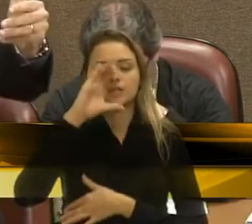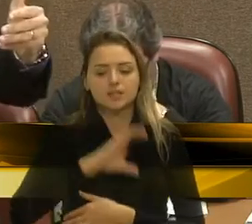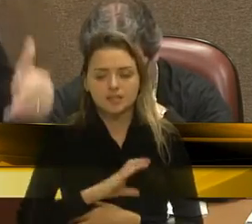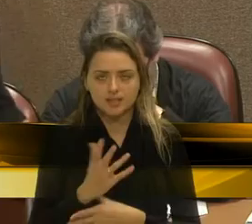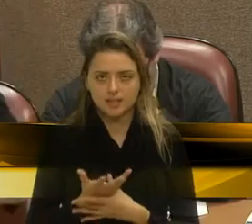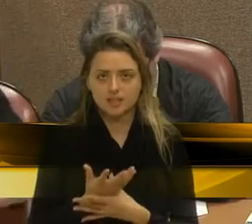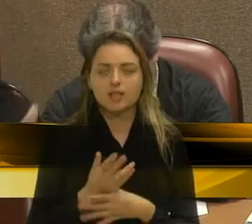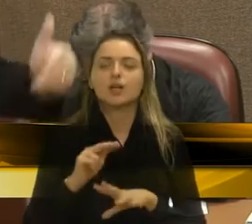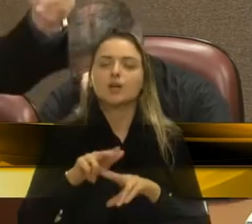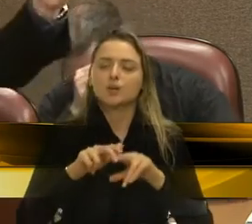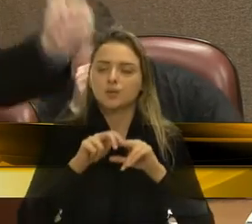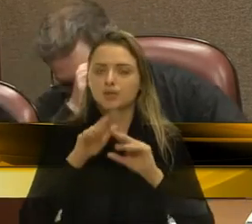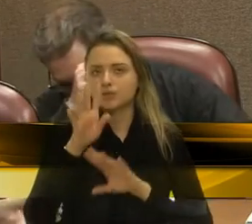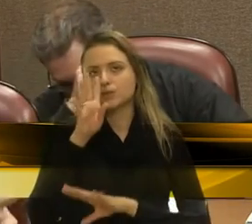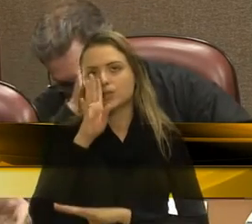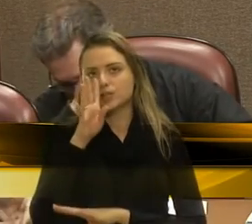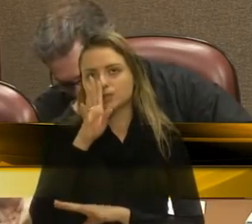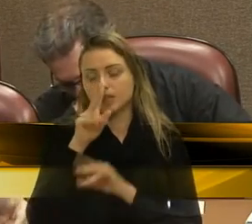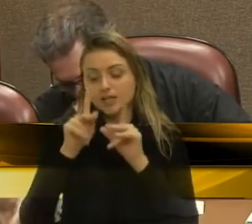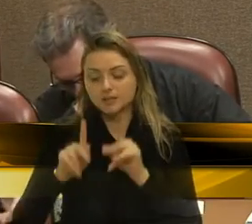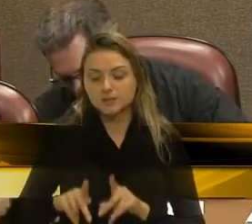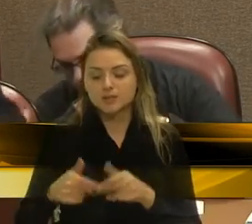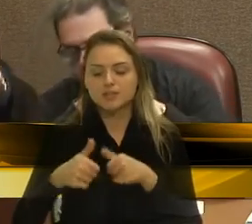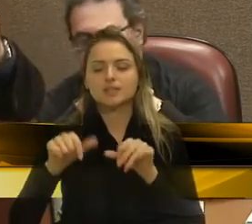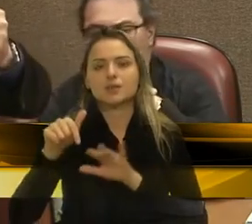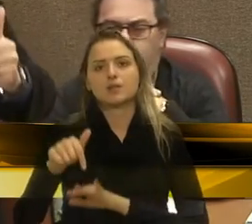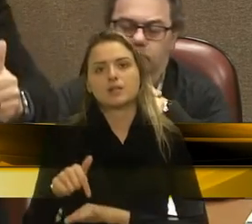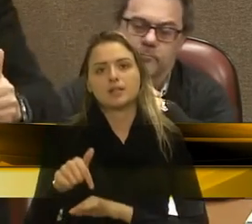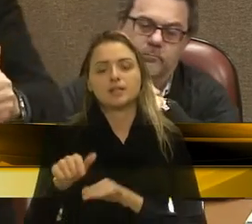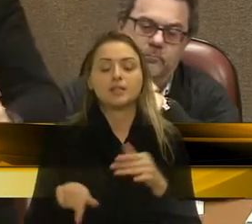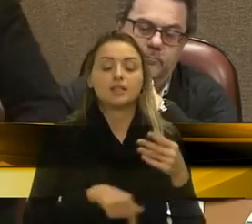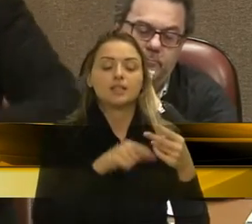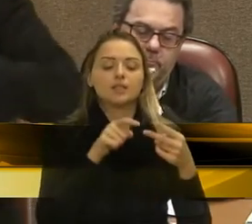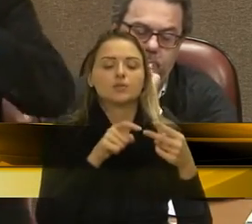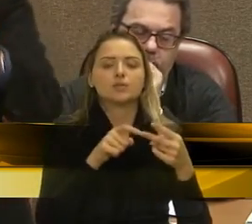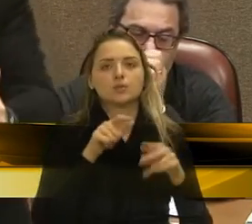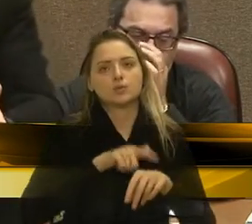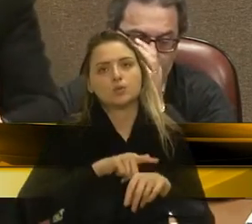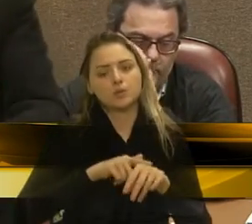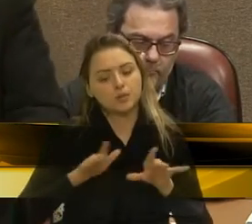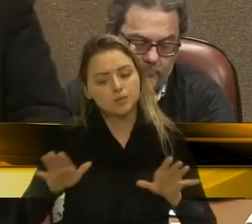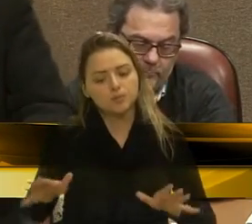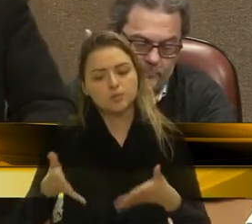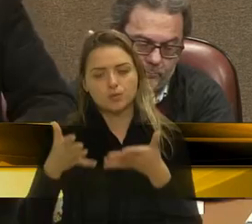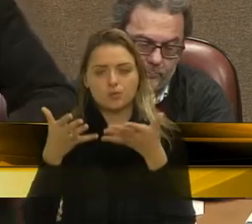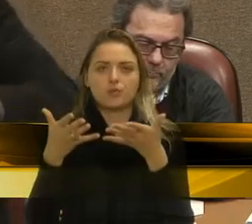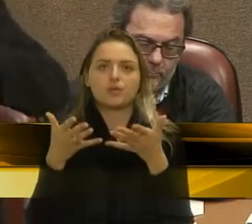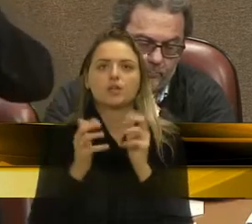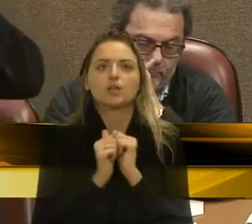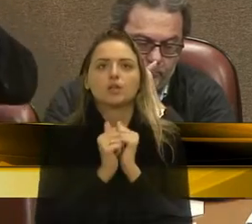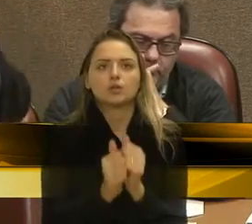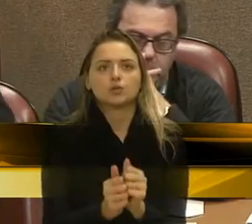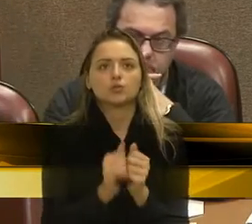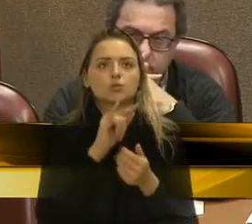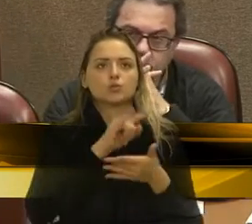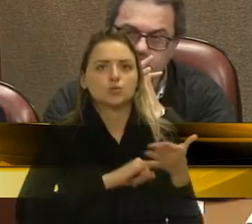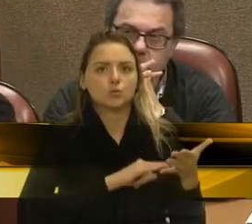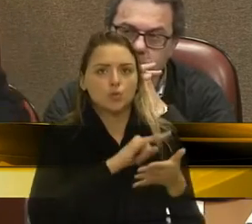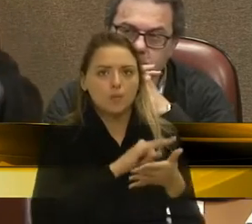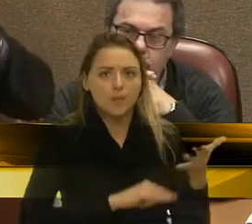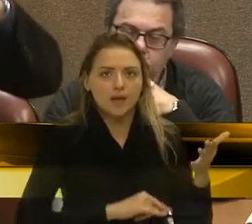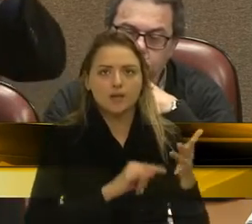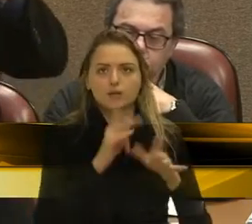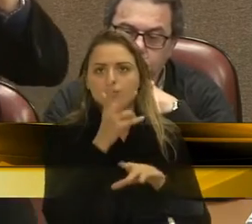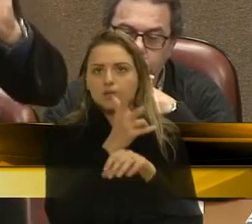de prestigiar aqueles que habitam o nosso território. E num segundo momento, promover através de documentários, através